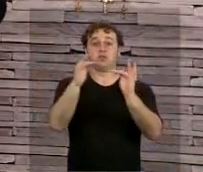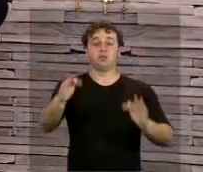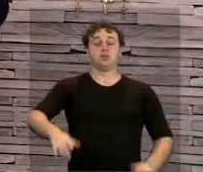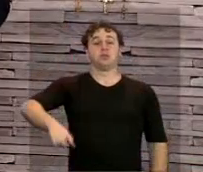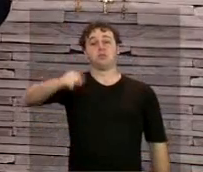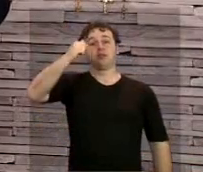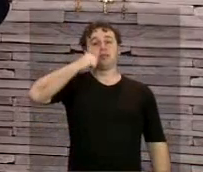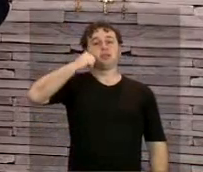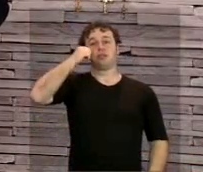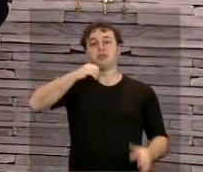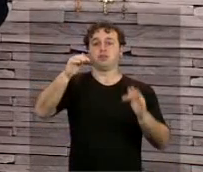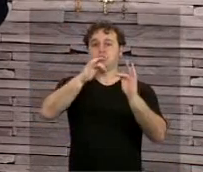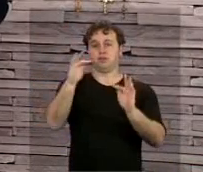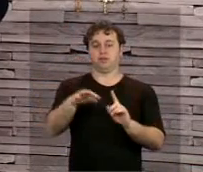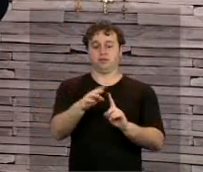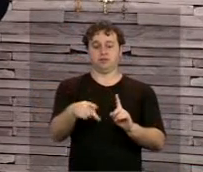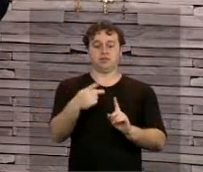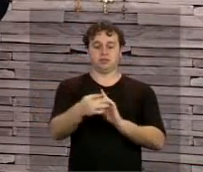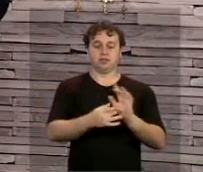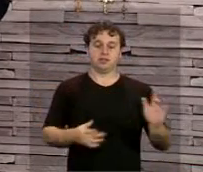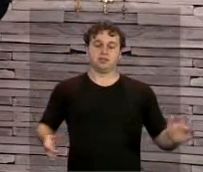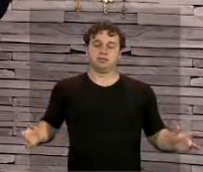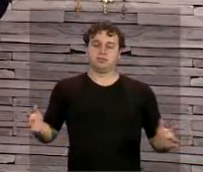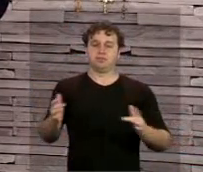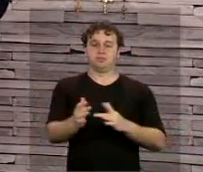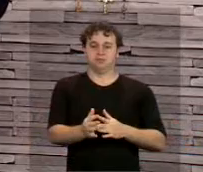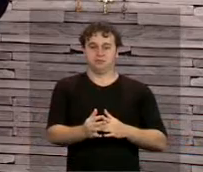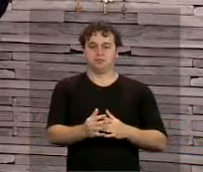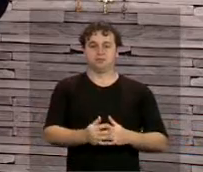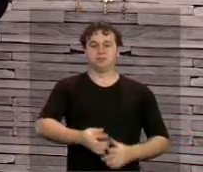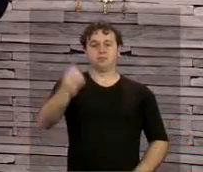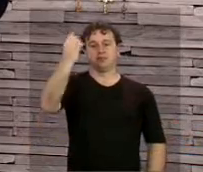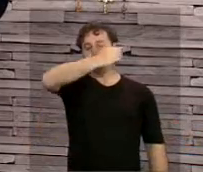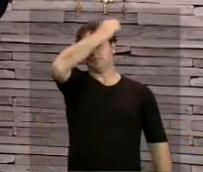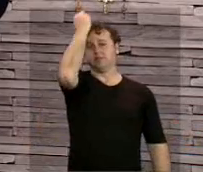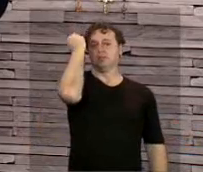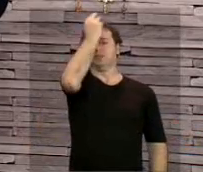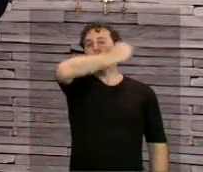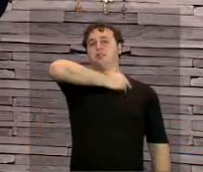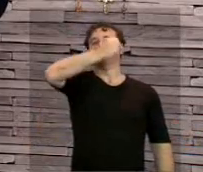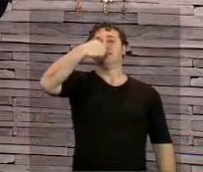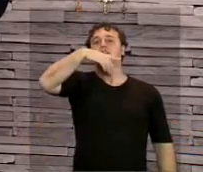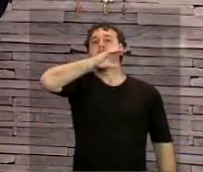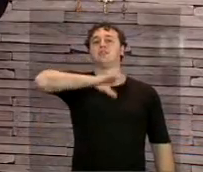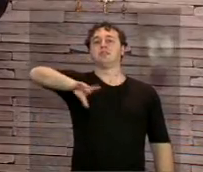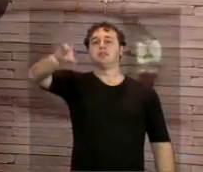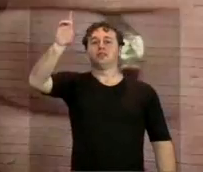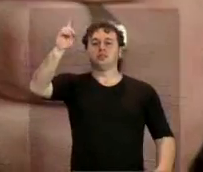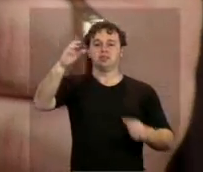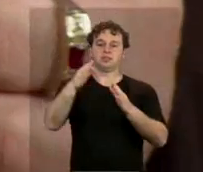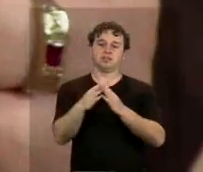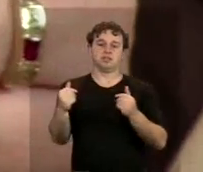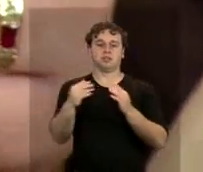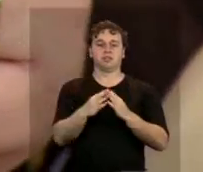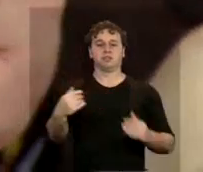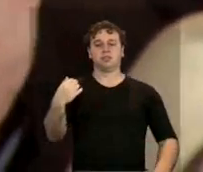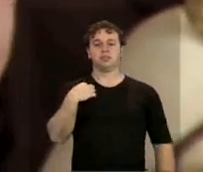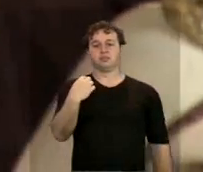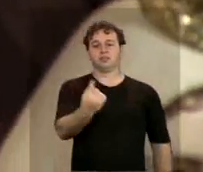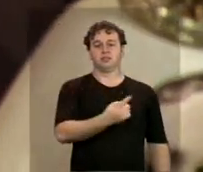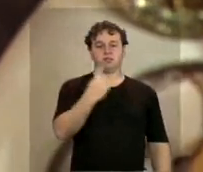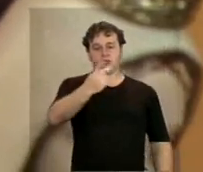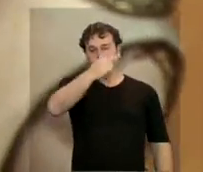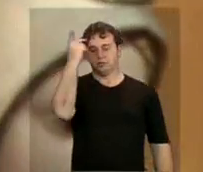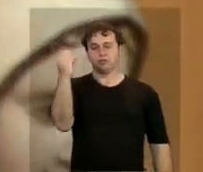é convosco. Bendita sois vós entre as mulheres, e bendito é o fruto do vosso ventre, Jesus. Santa Maria, Mãe